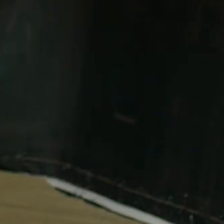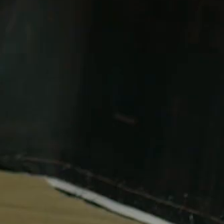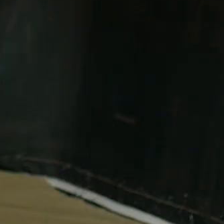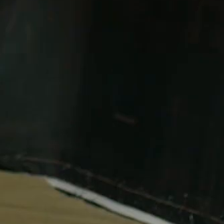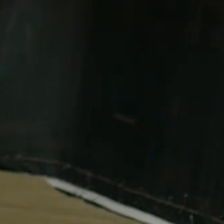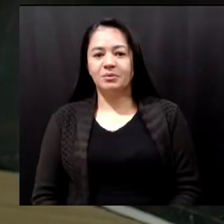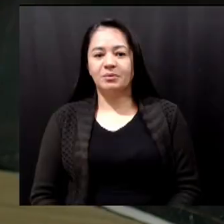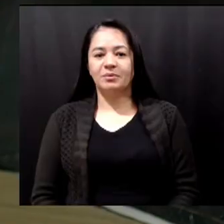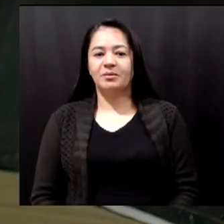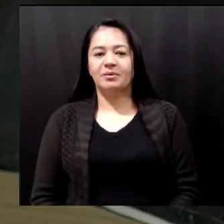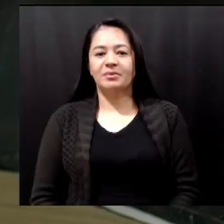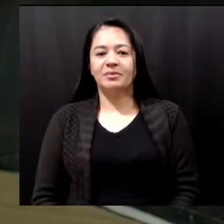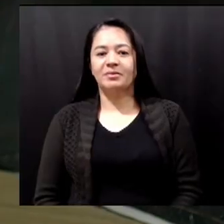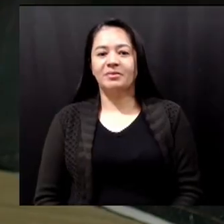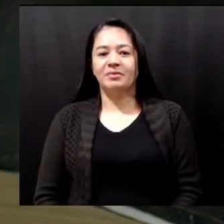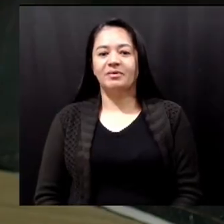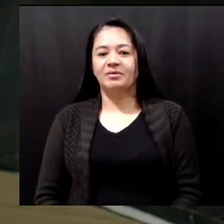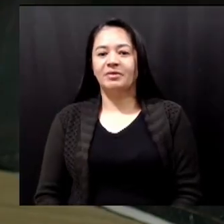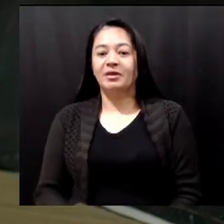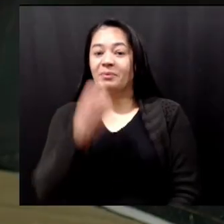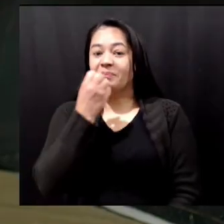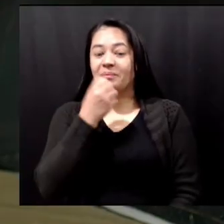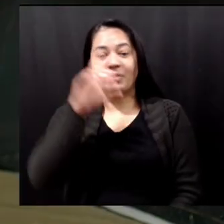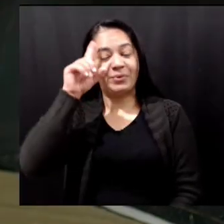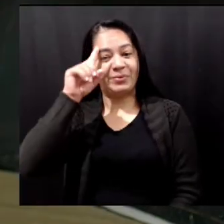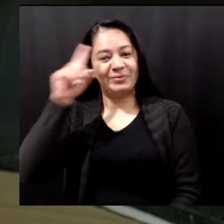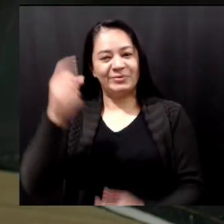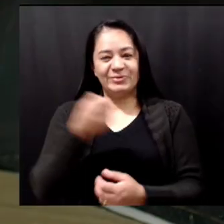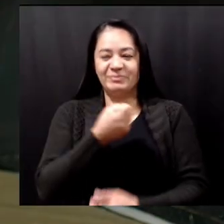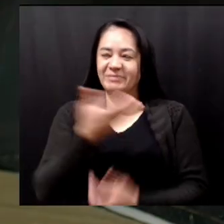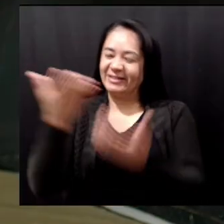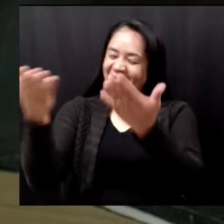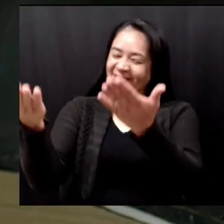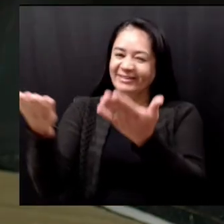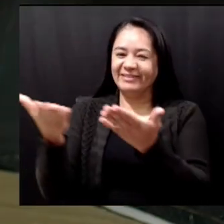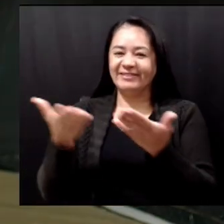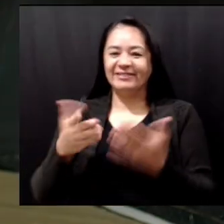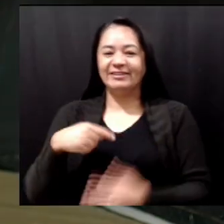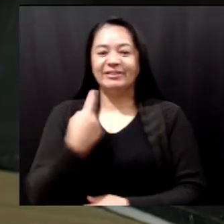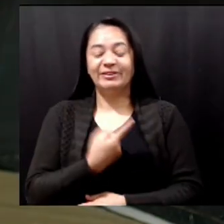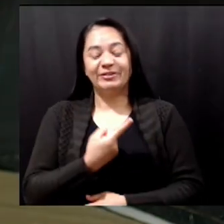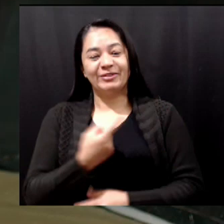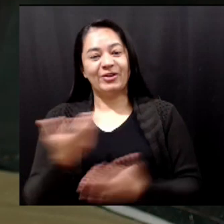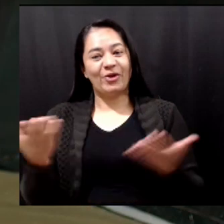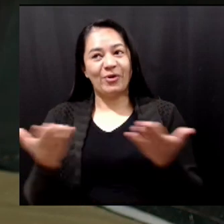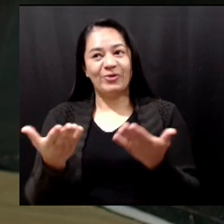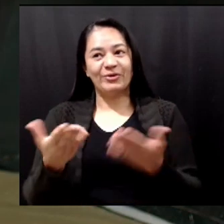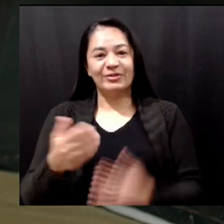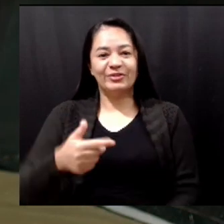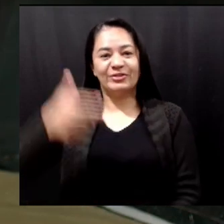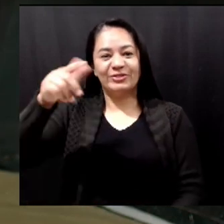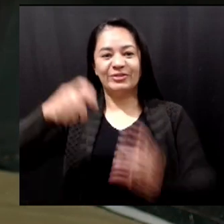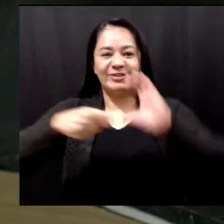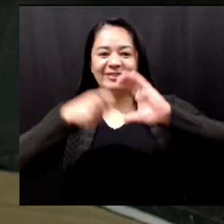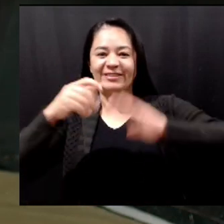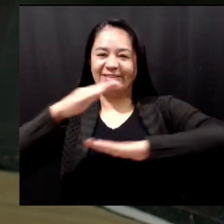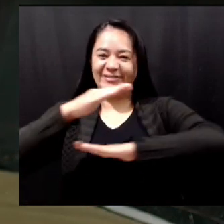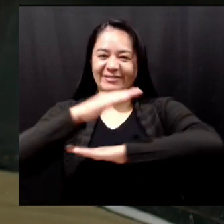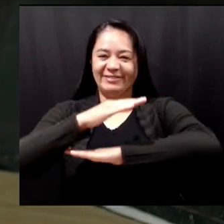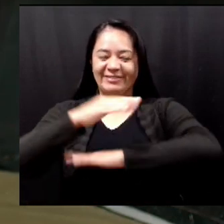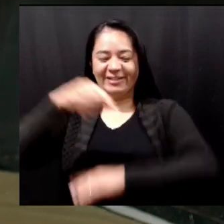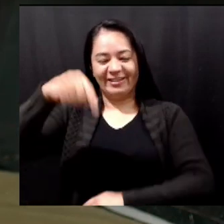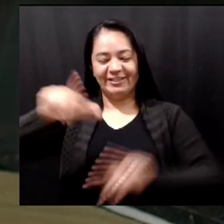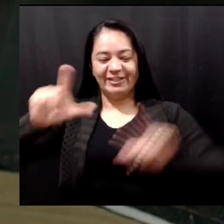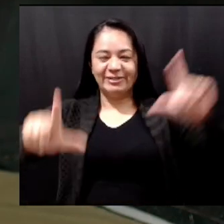Olá, muito bom dia, seja bem-vindo. Estamos chegando com mais uma edição do Estúdio Câmara, aqui na TV Câmara